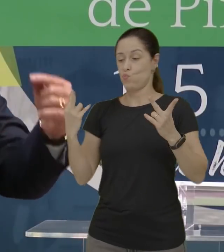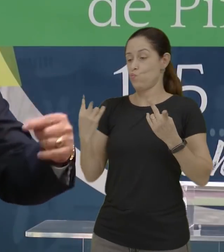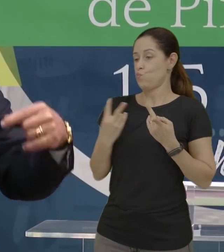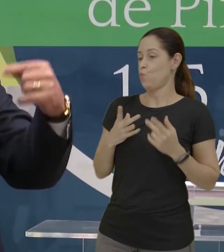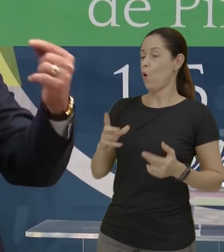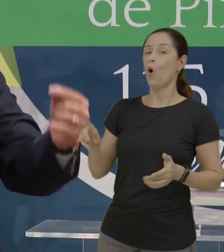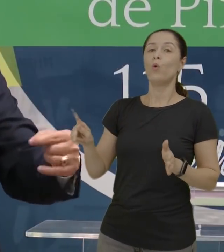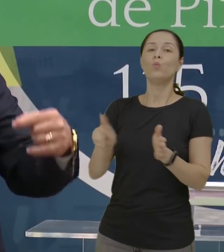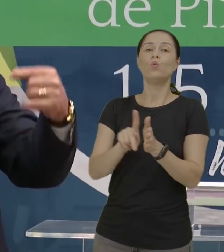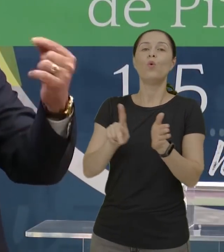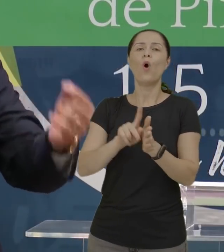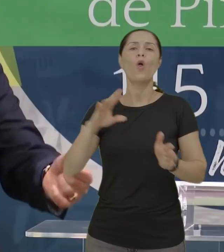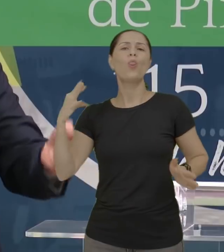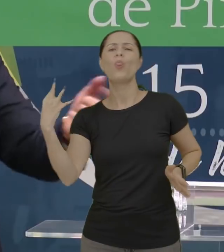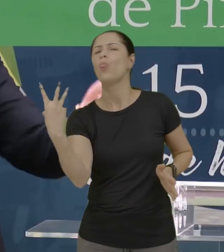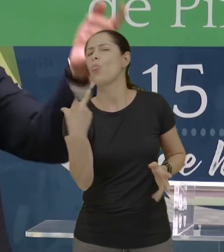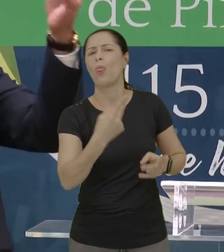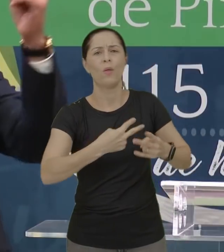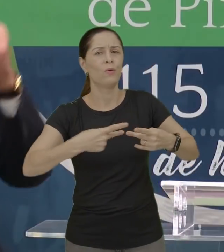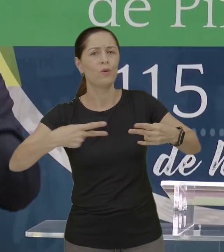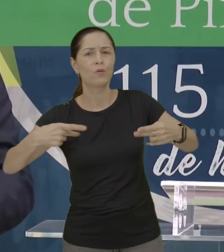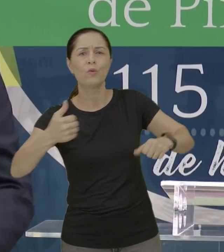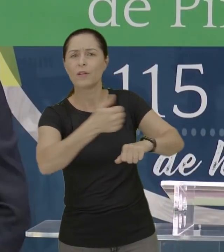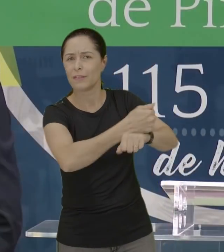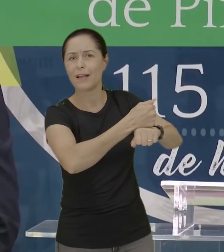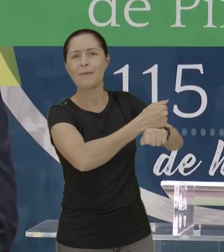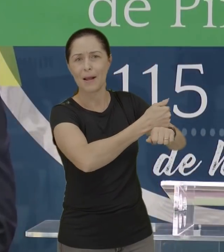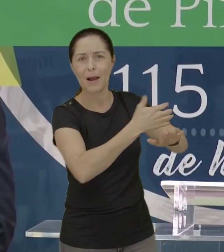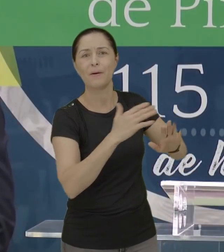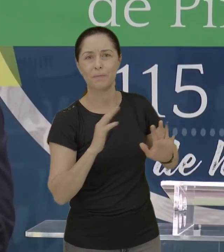as promessas feitas por Deus a Abraão.